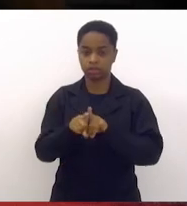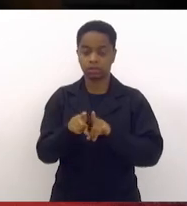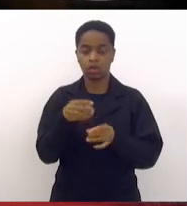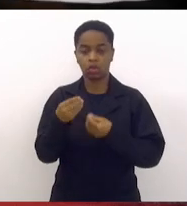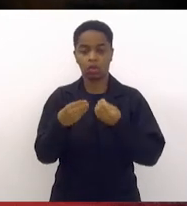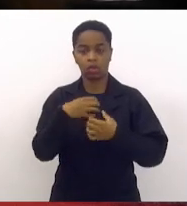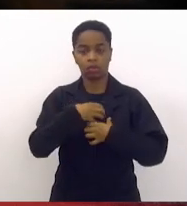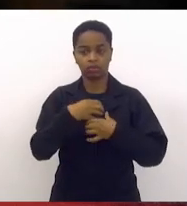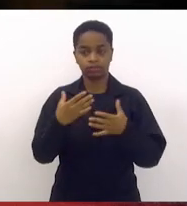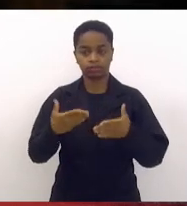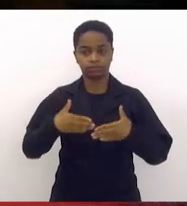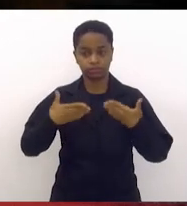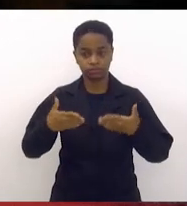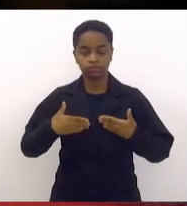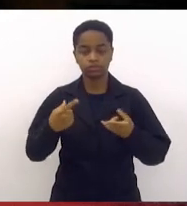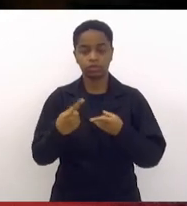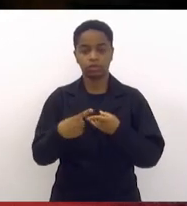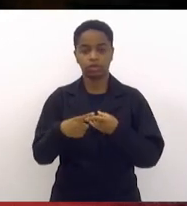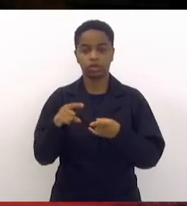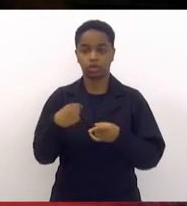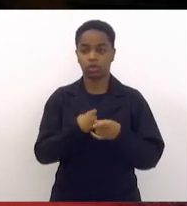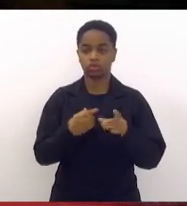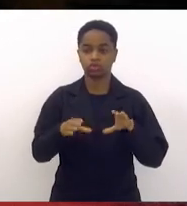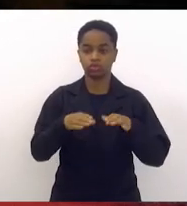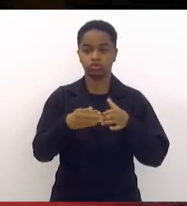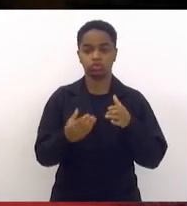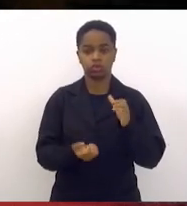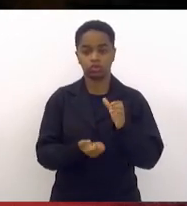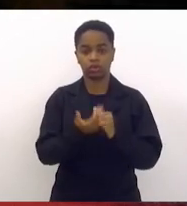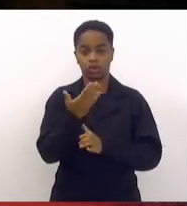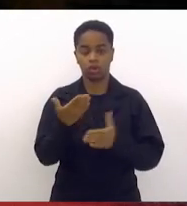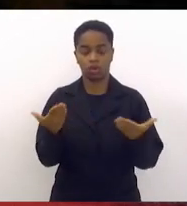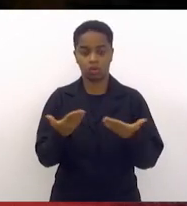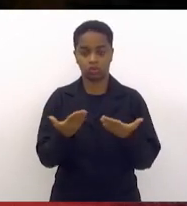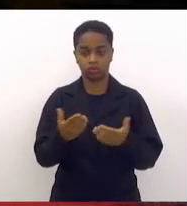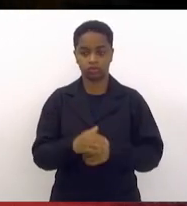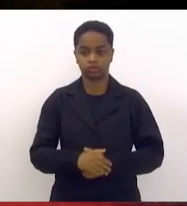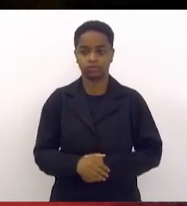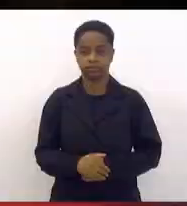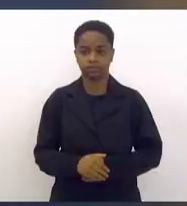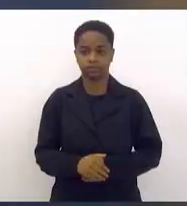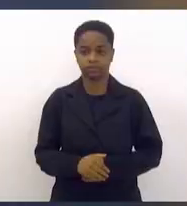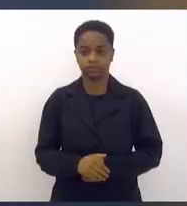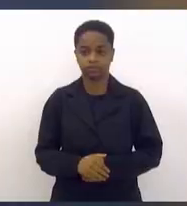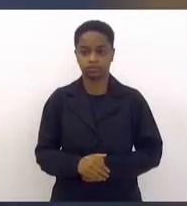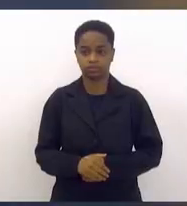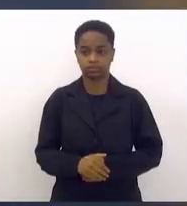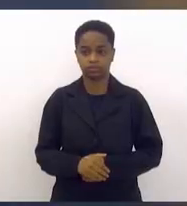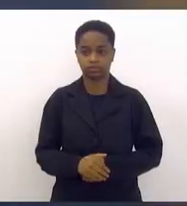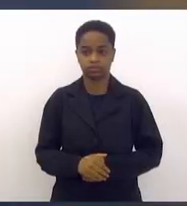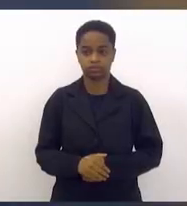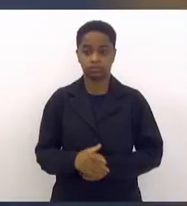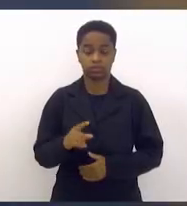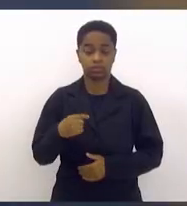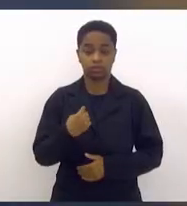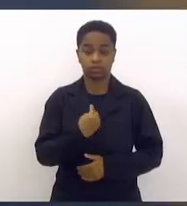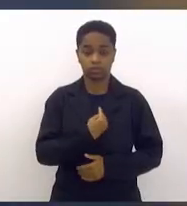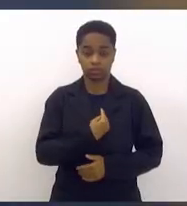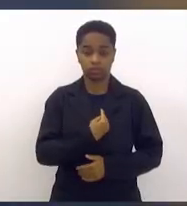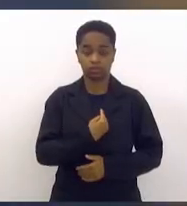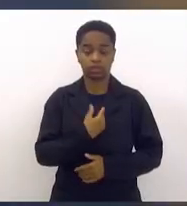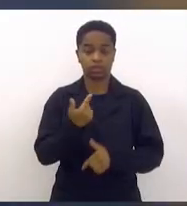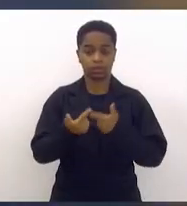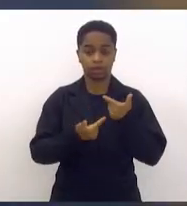dele de ter a nossa frente parlamentar a partir de hoje instalada nós estamos em missão fora do